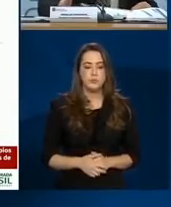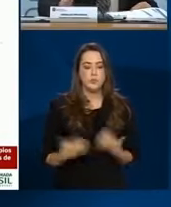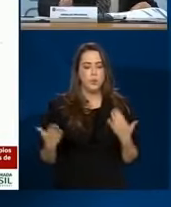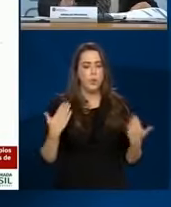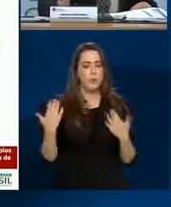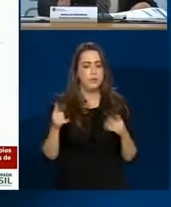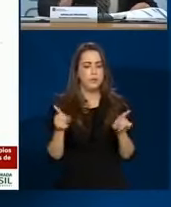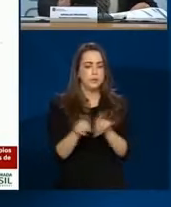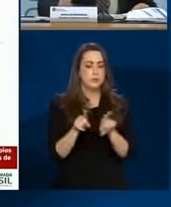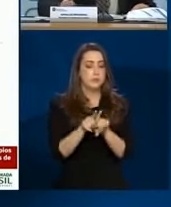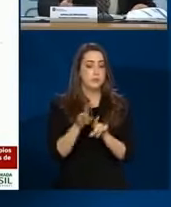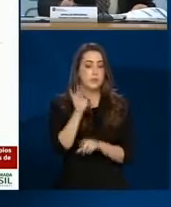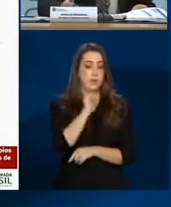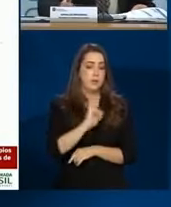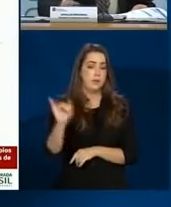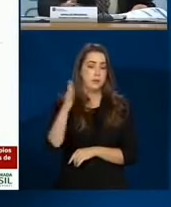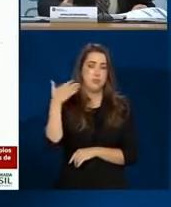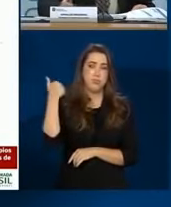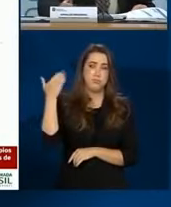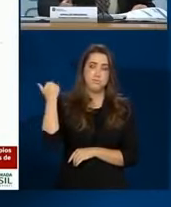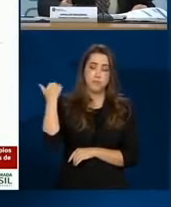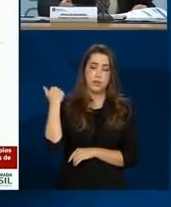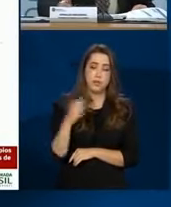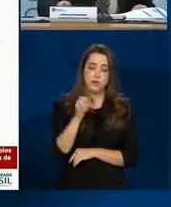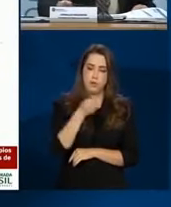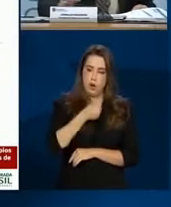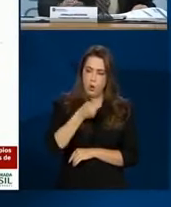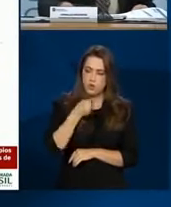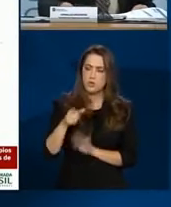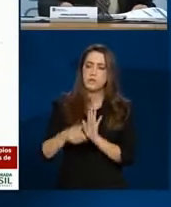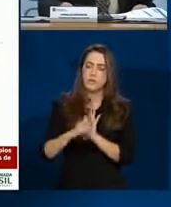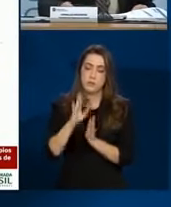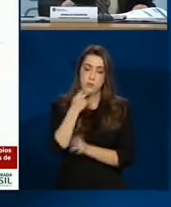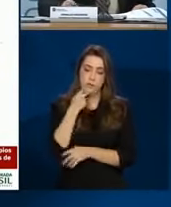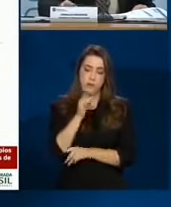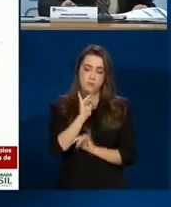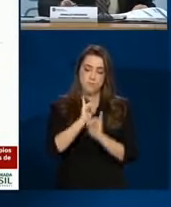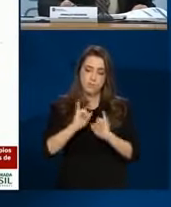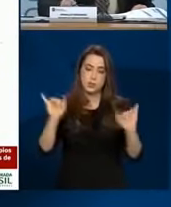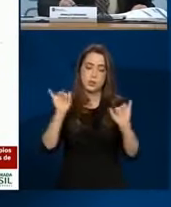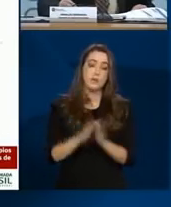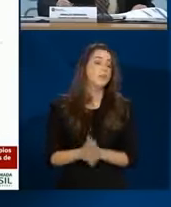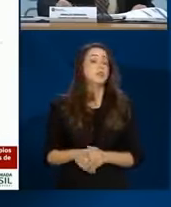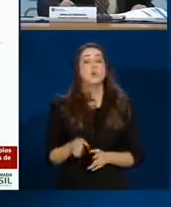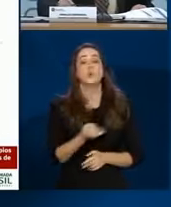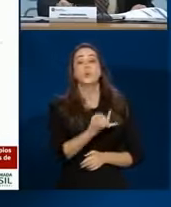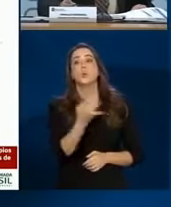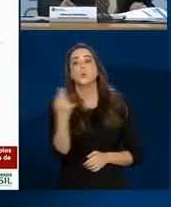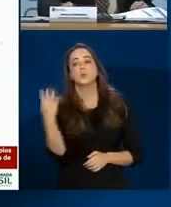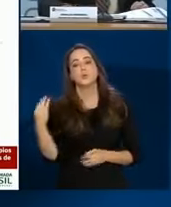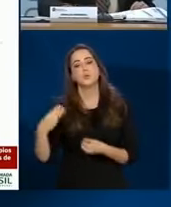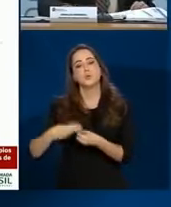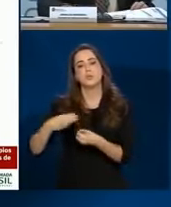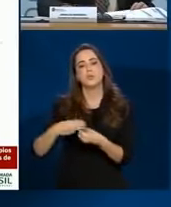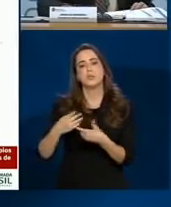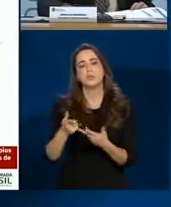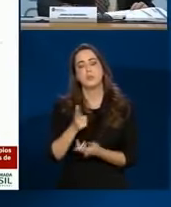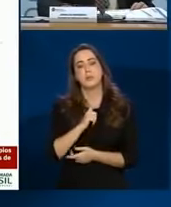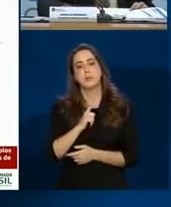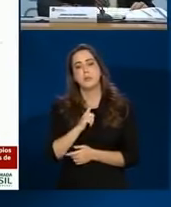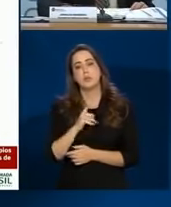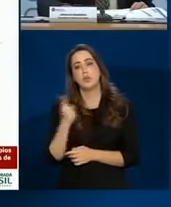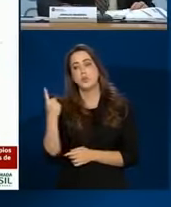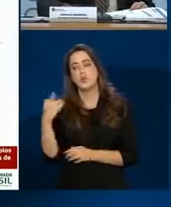verificando também, como já vimos falados em várias outras coletivas, que a grande maioria dos municípios tem registros de 1 até